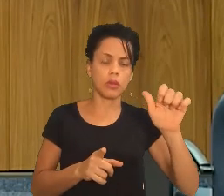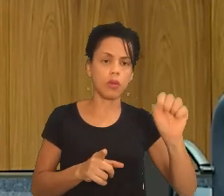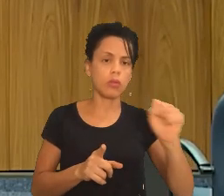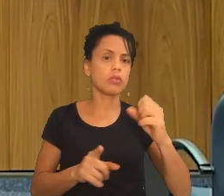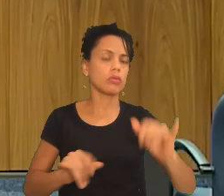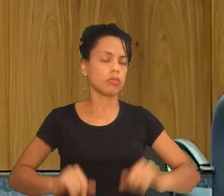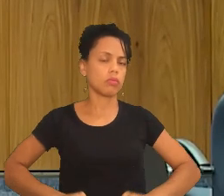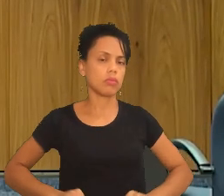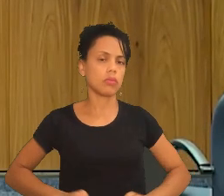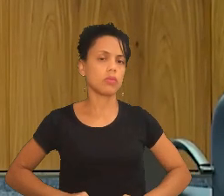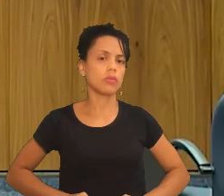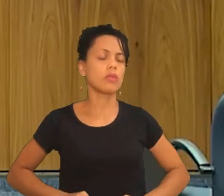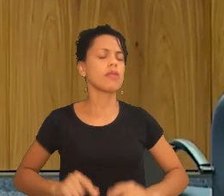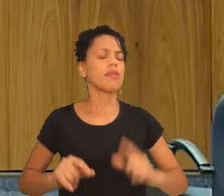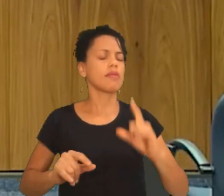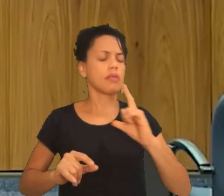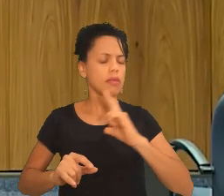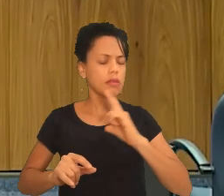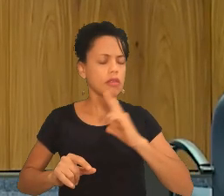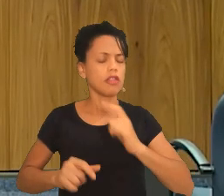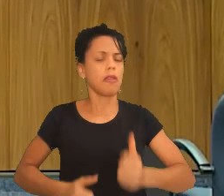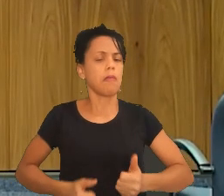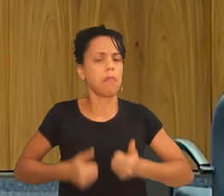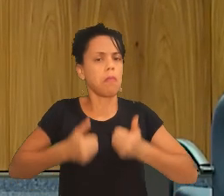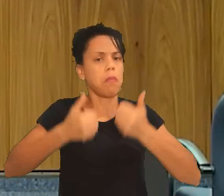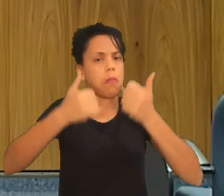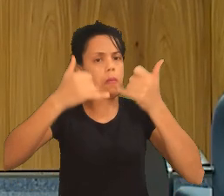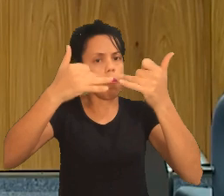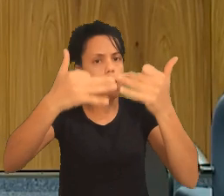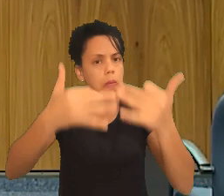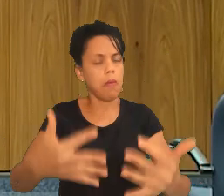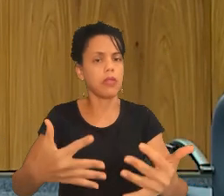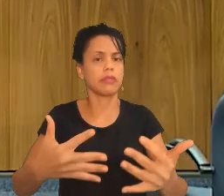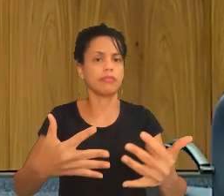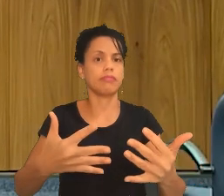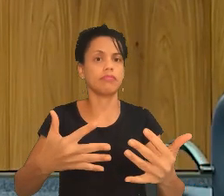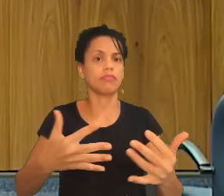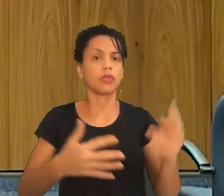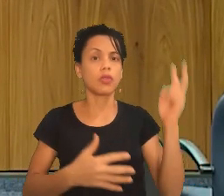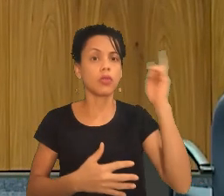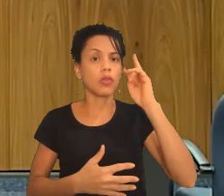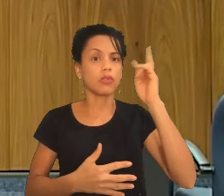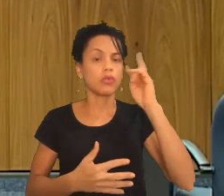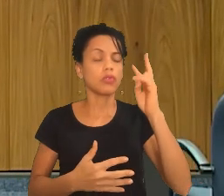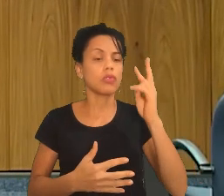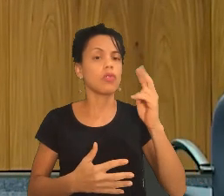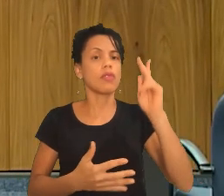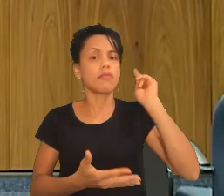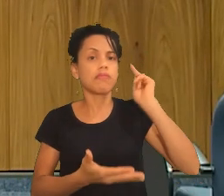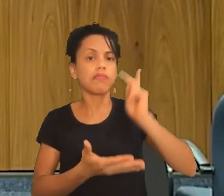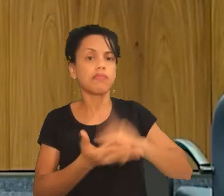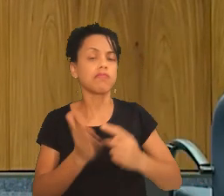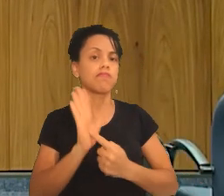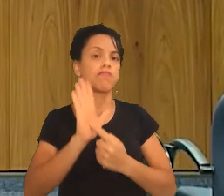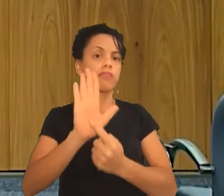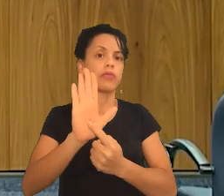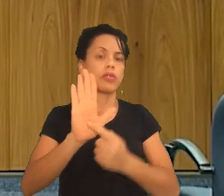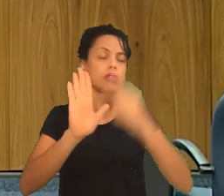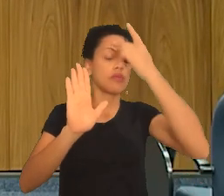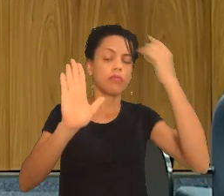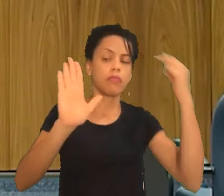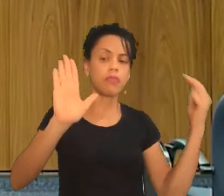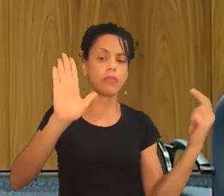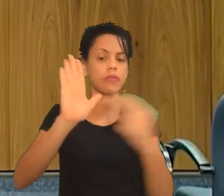falam, a história atravessa as pessoas, né? O trauma,